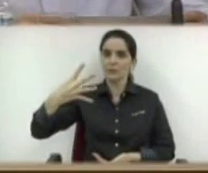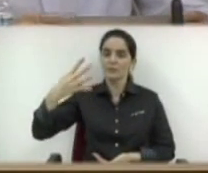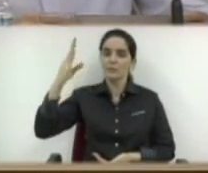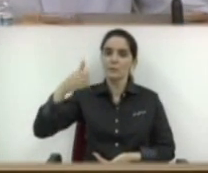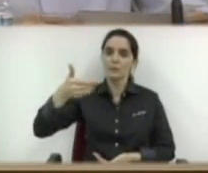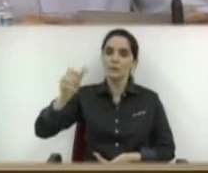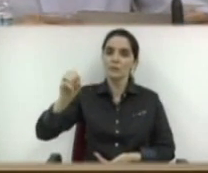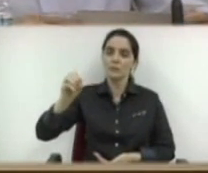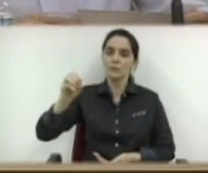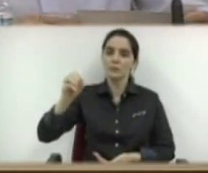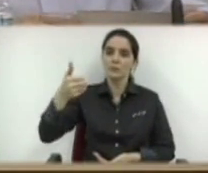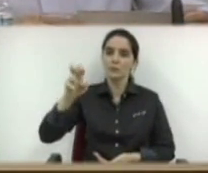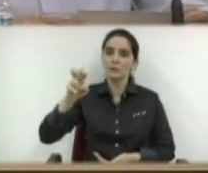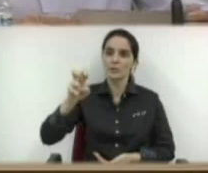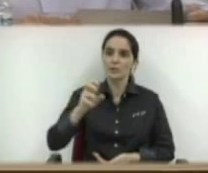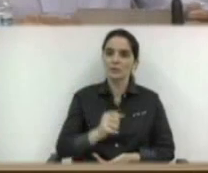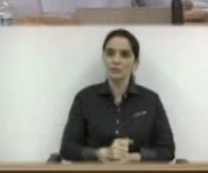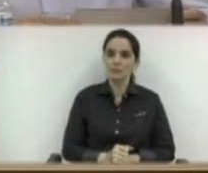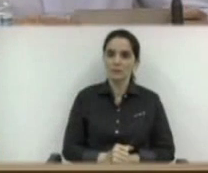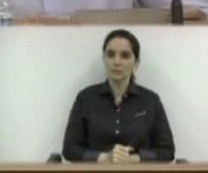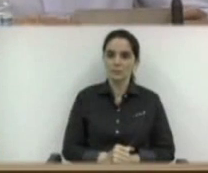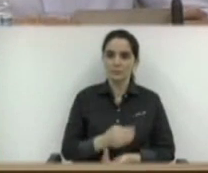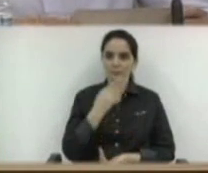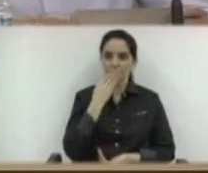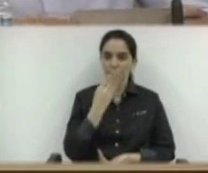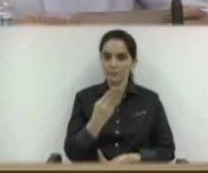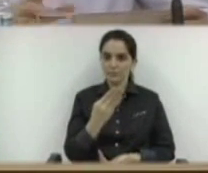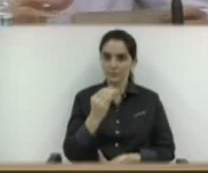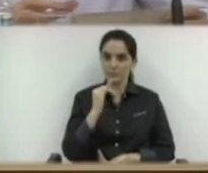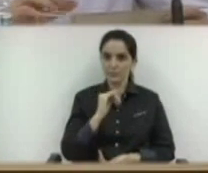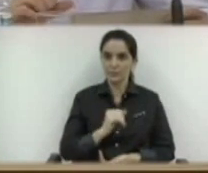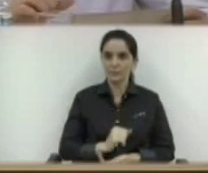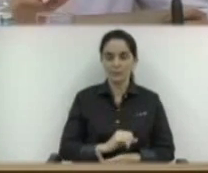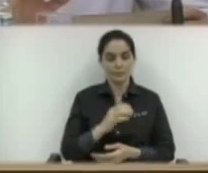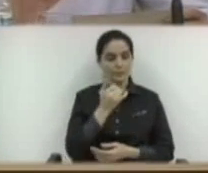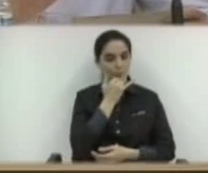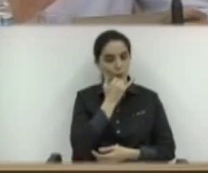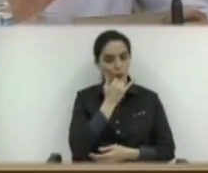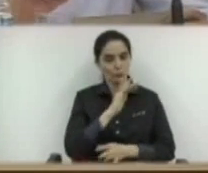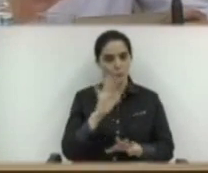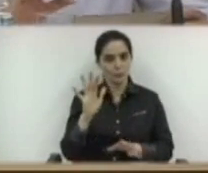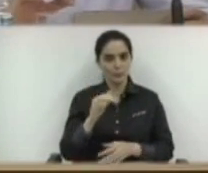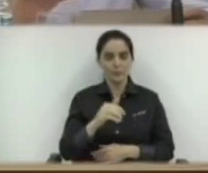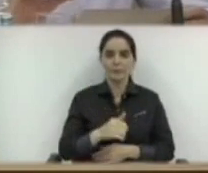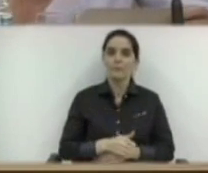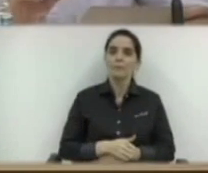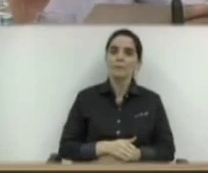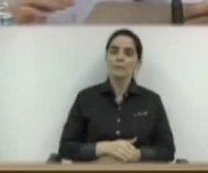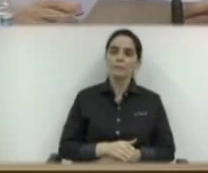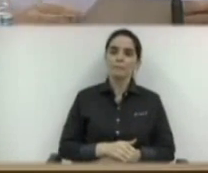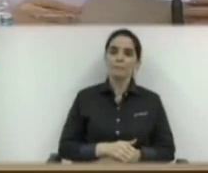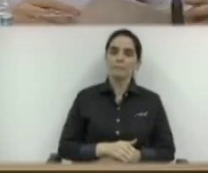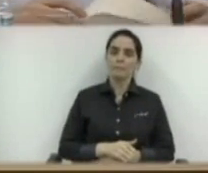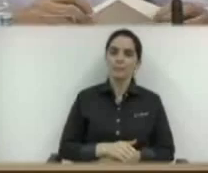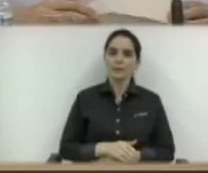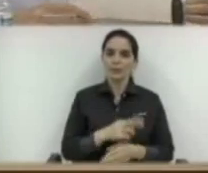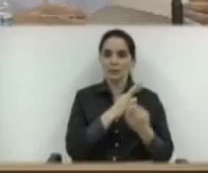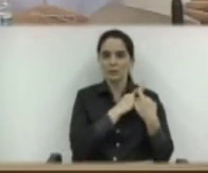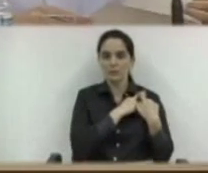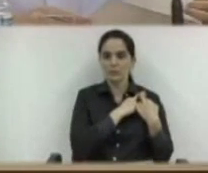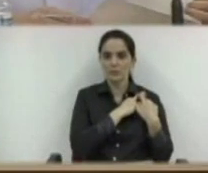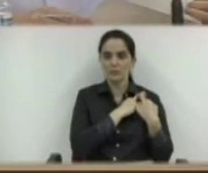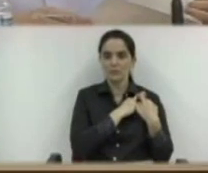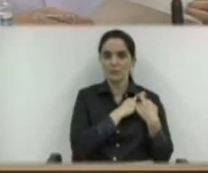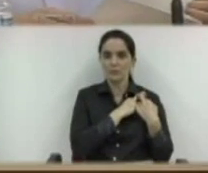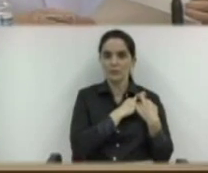1094/2015. Requer informações ao Poder... Requerimento 1094/2015,